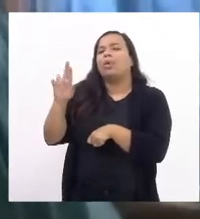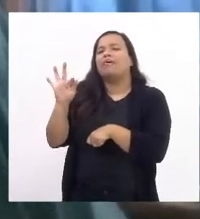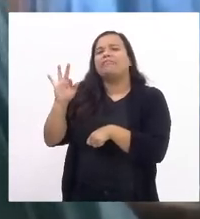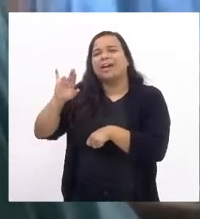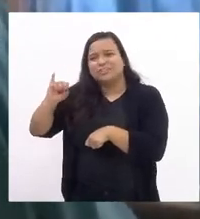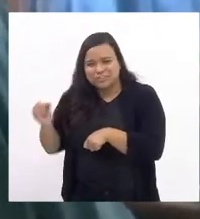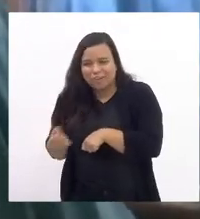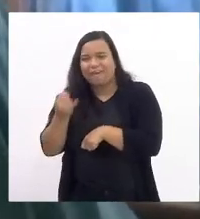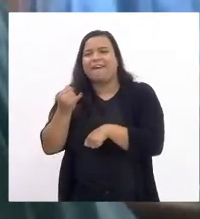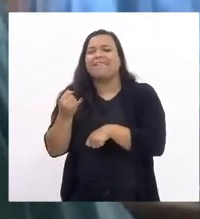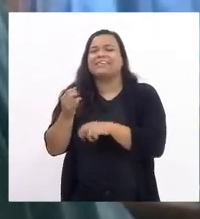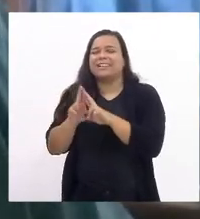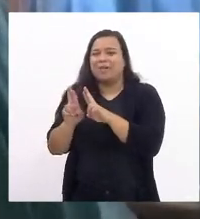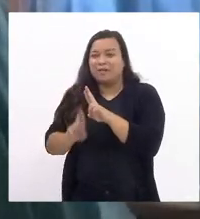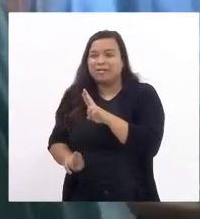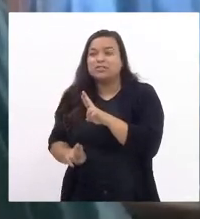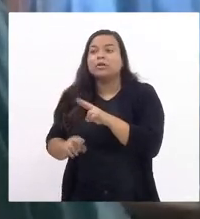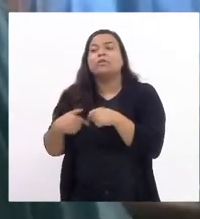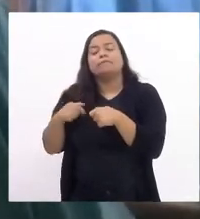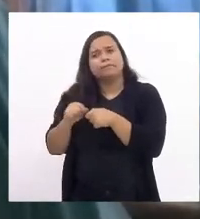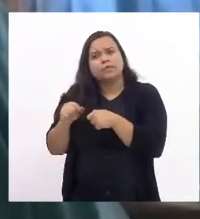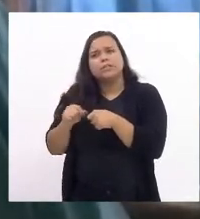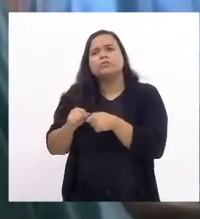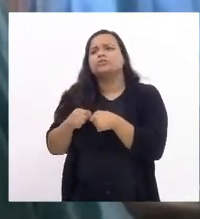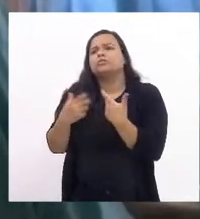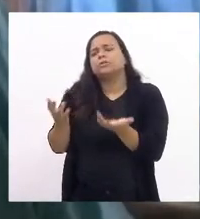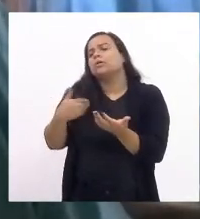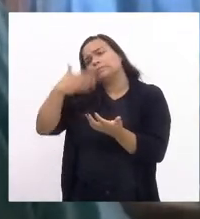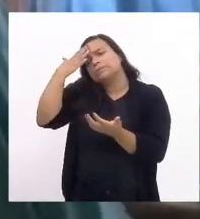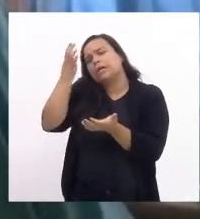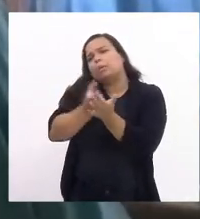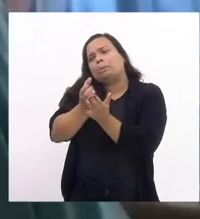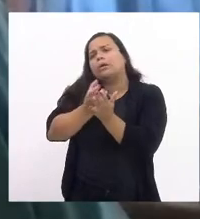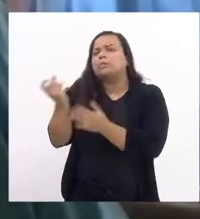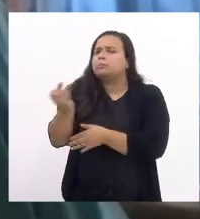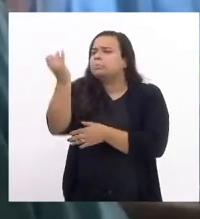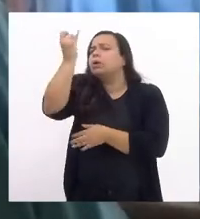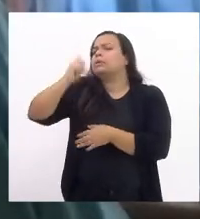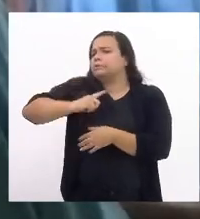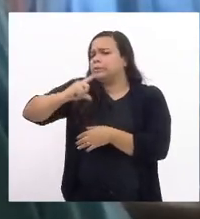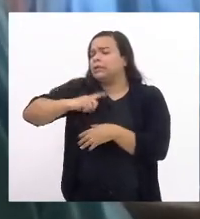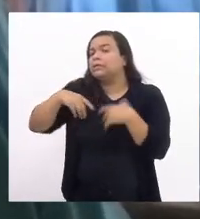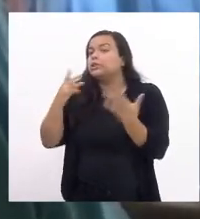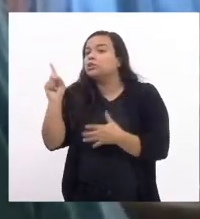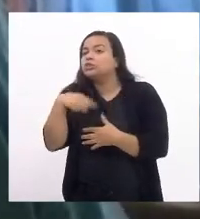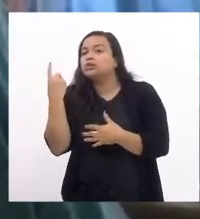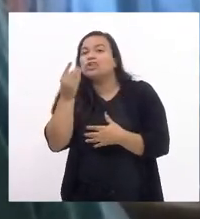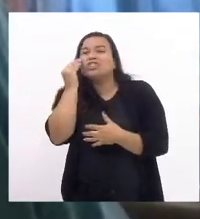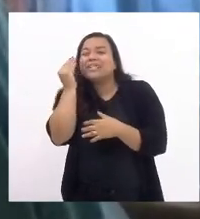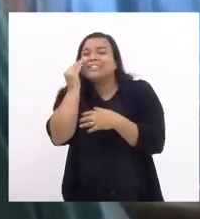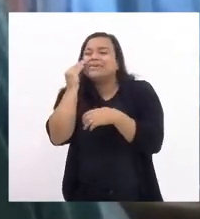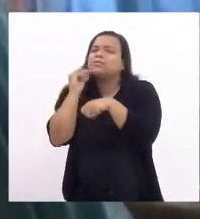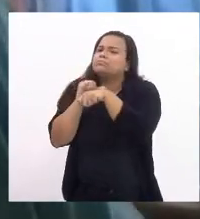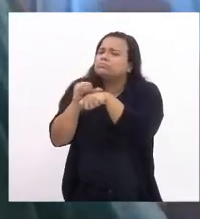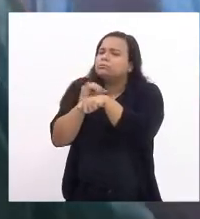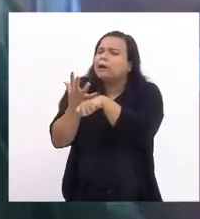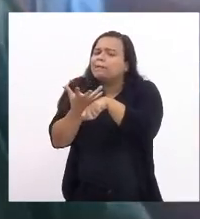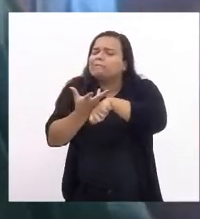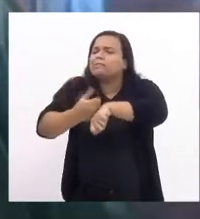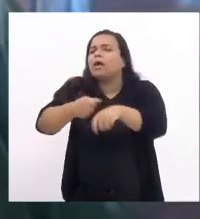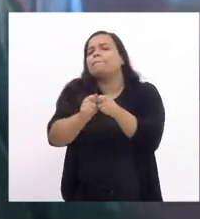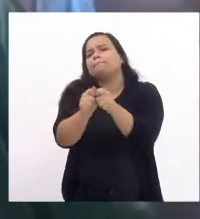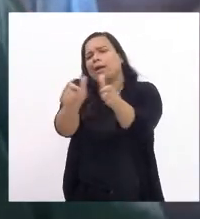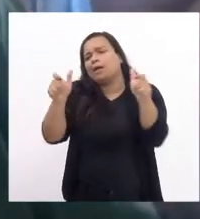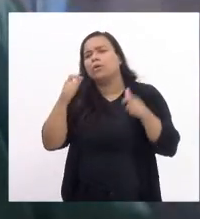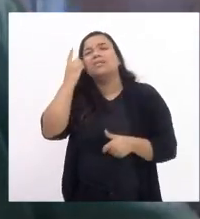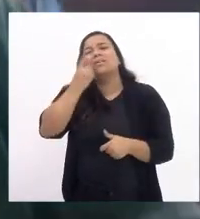ensino. Então, vamos tentar convencer a maioria dos deputados a derrubar esse veto. E